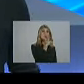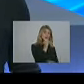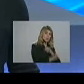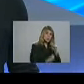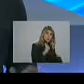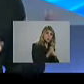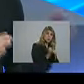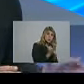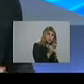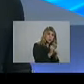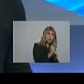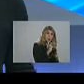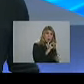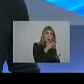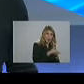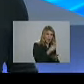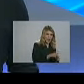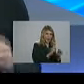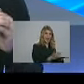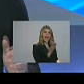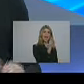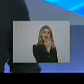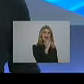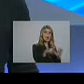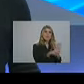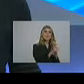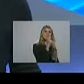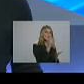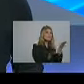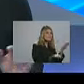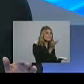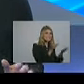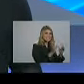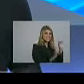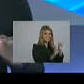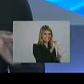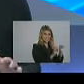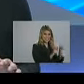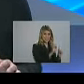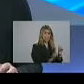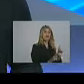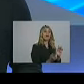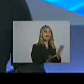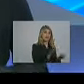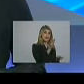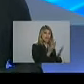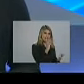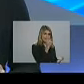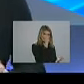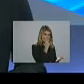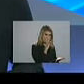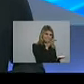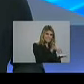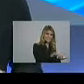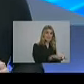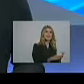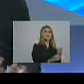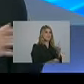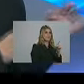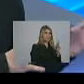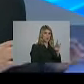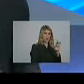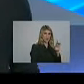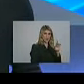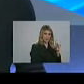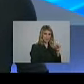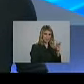Prefeitura comprava na educação alimentos sem licitação. E essa licitação foi centralizada na controladoria, procuradoria